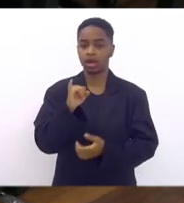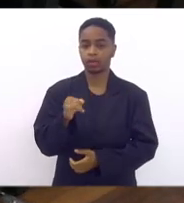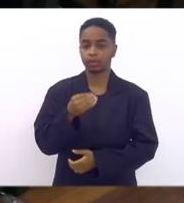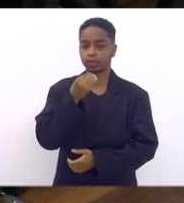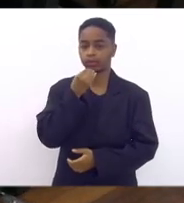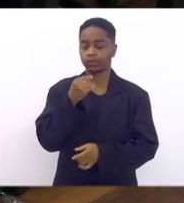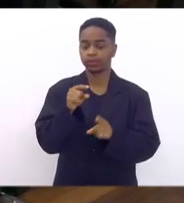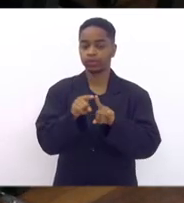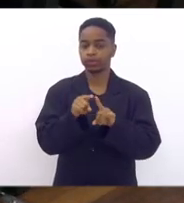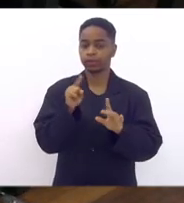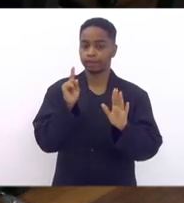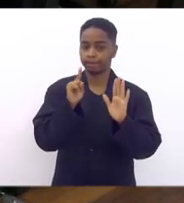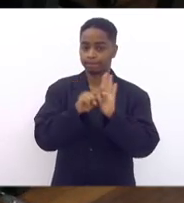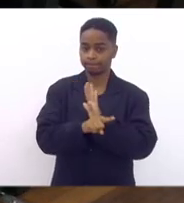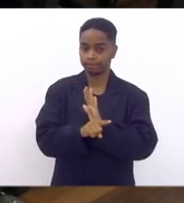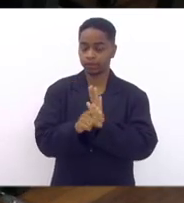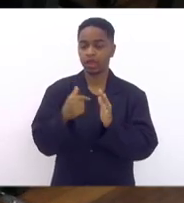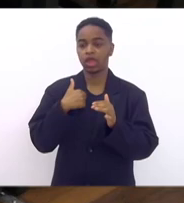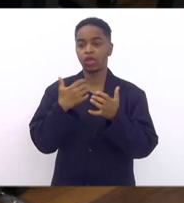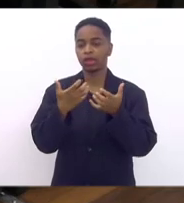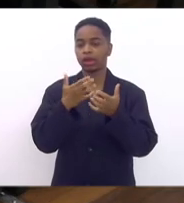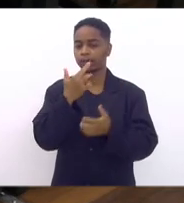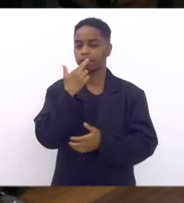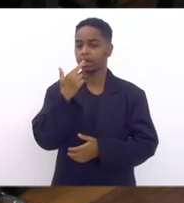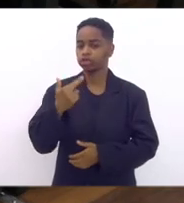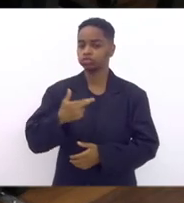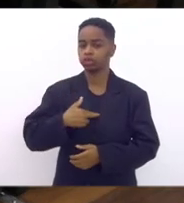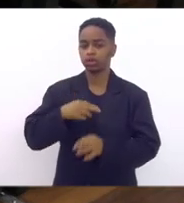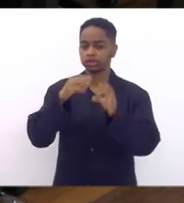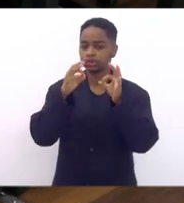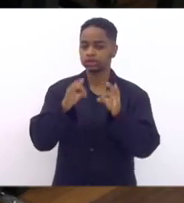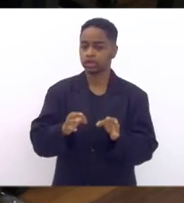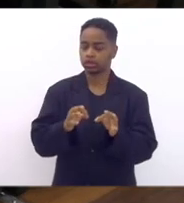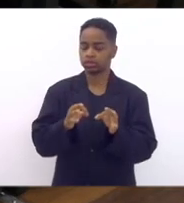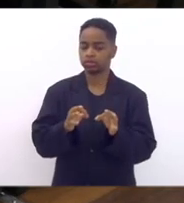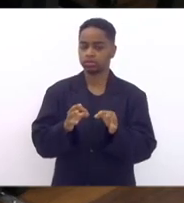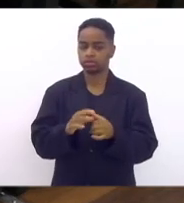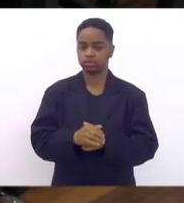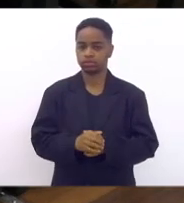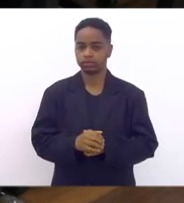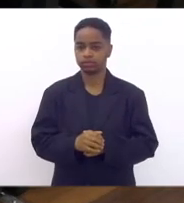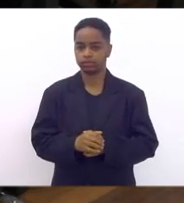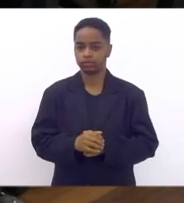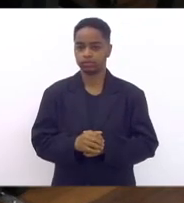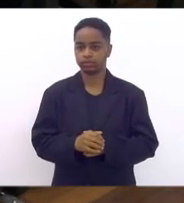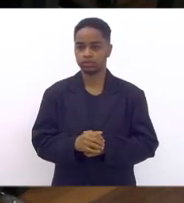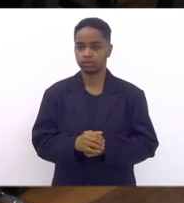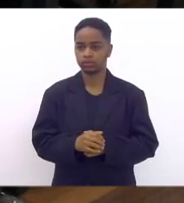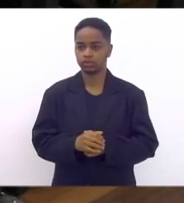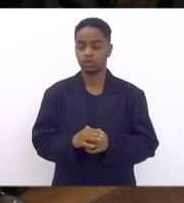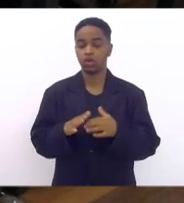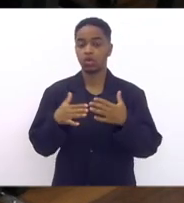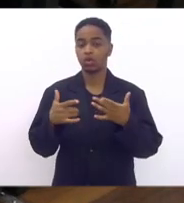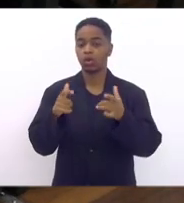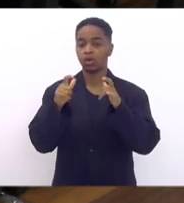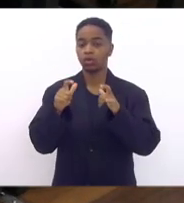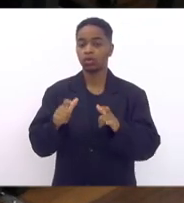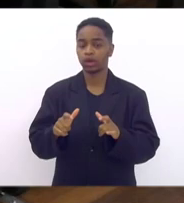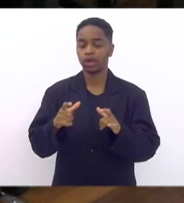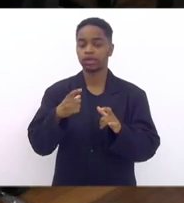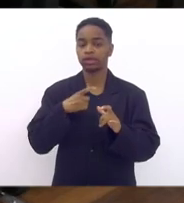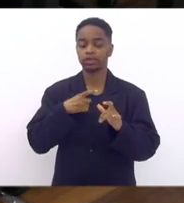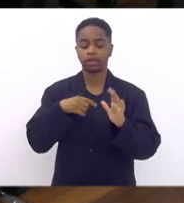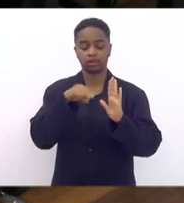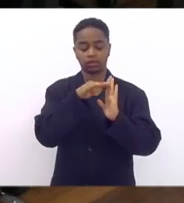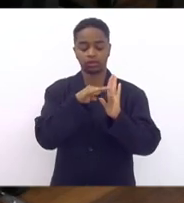fazer uma pergunta queria objetividade na resposta do representante em que passo está a remoção das 45 embarcações